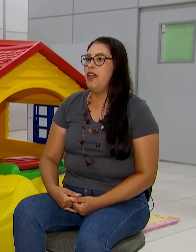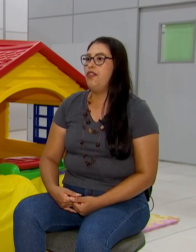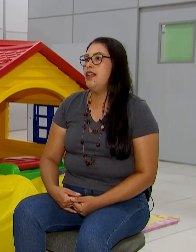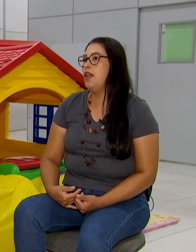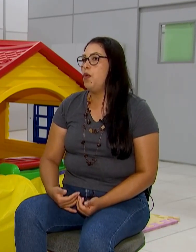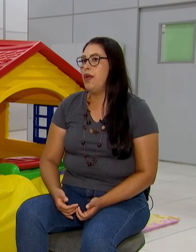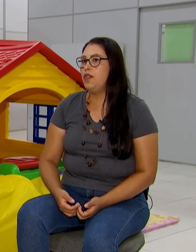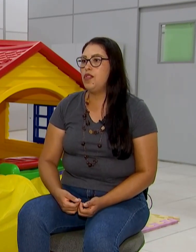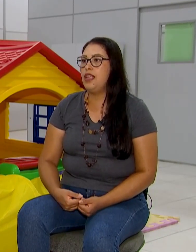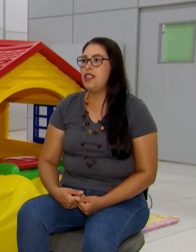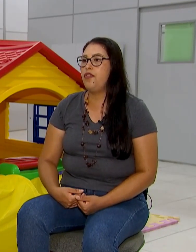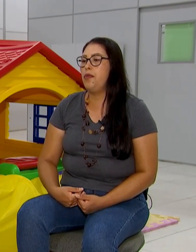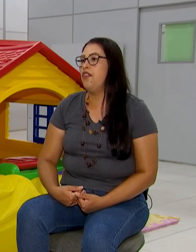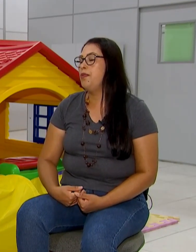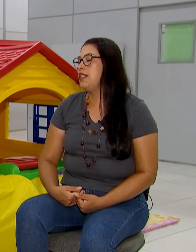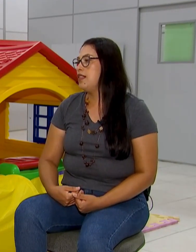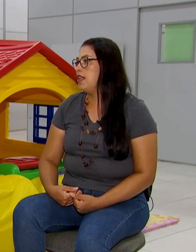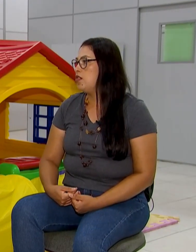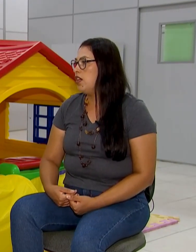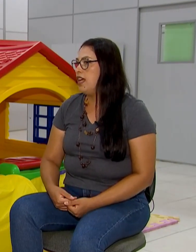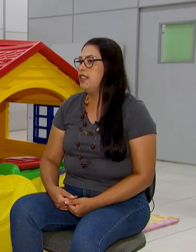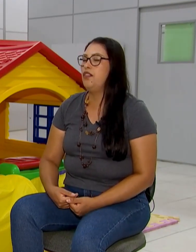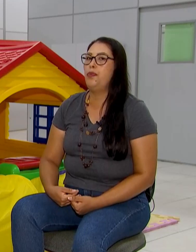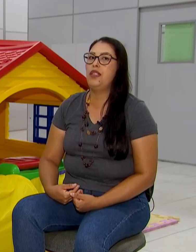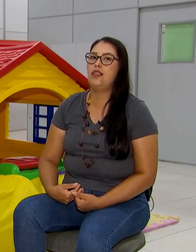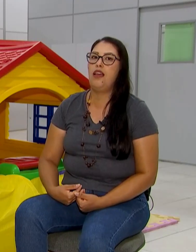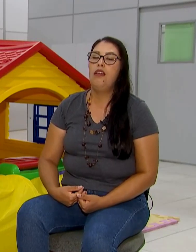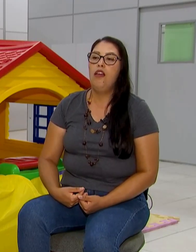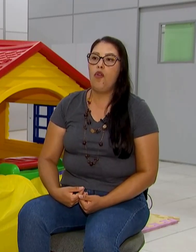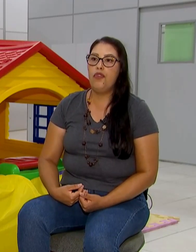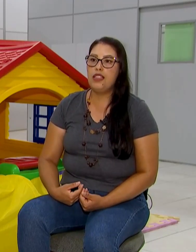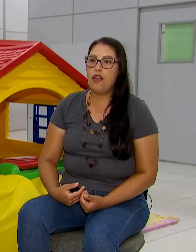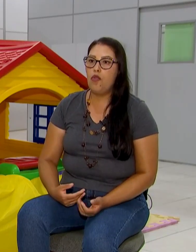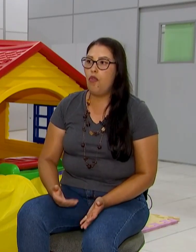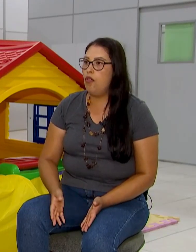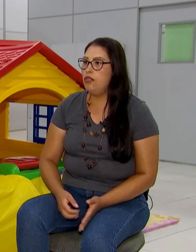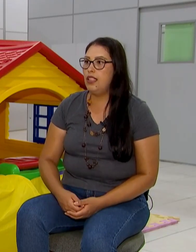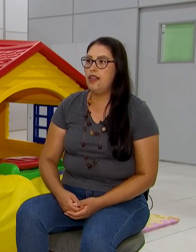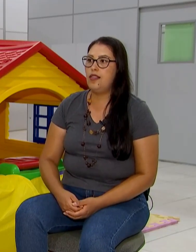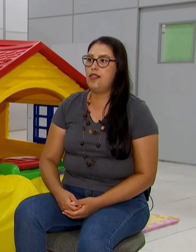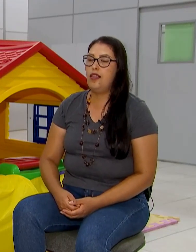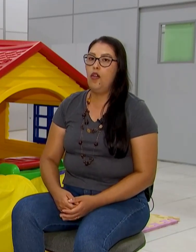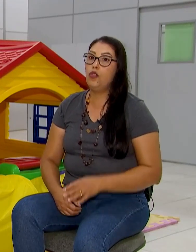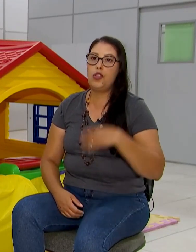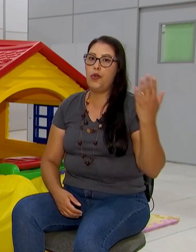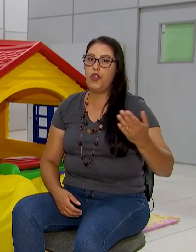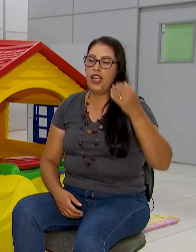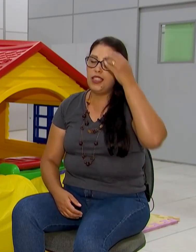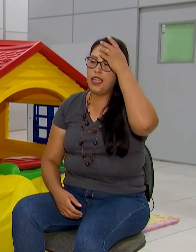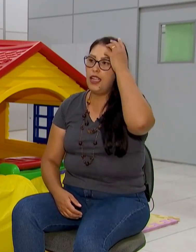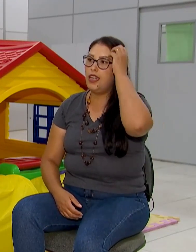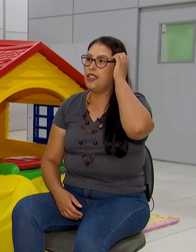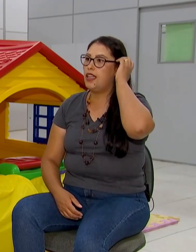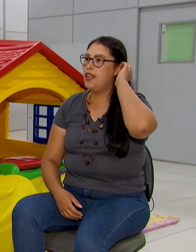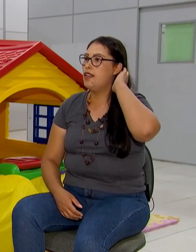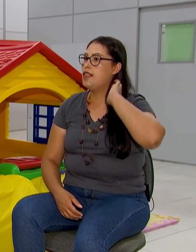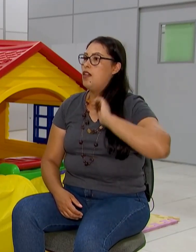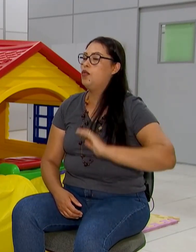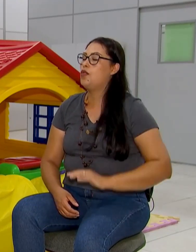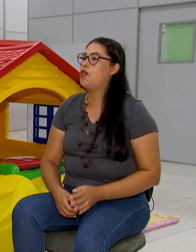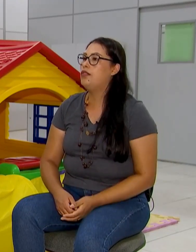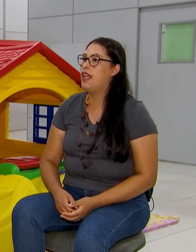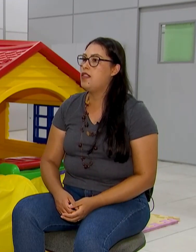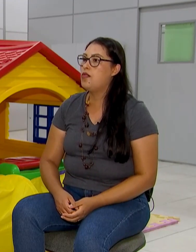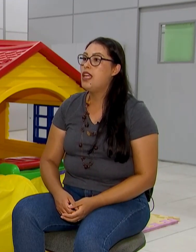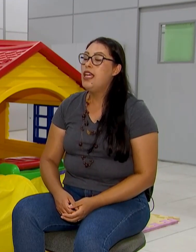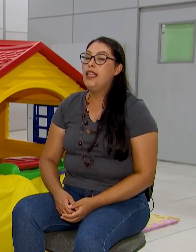qualidade, porque vai ter momentos em que essa família vai precisar ser acionada, vai precisar conversar com outros profissionais que atendem essa